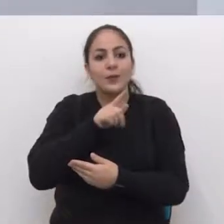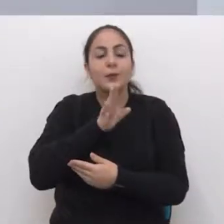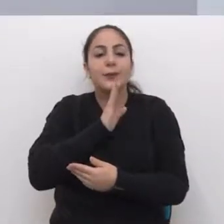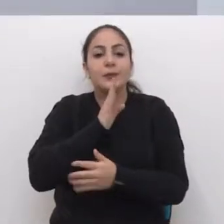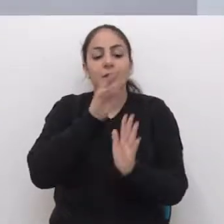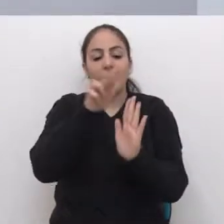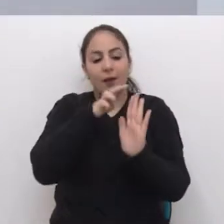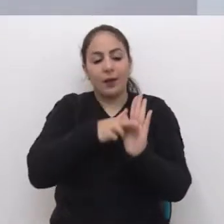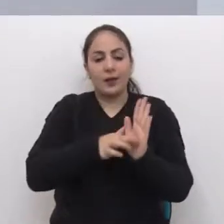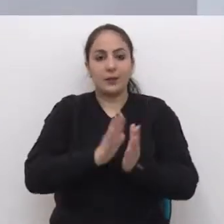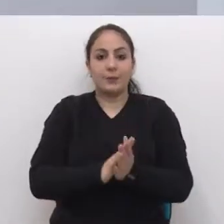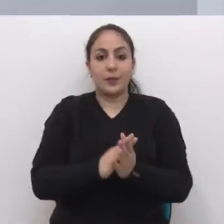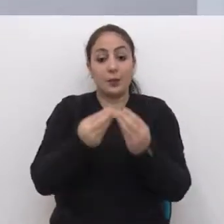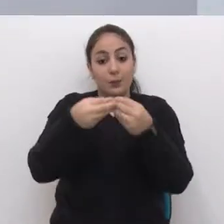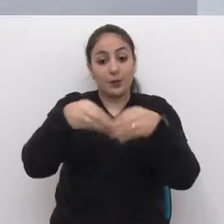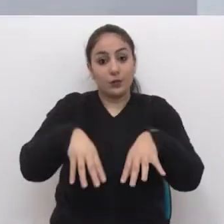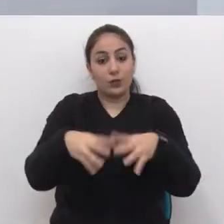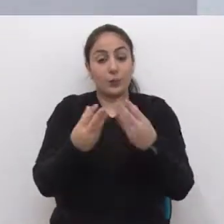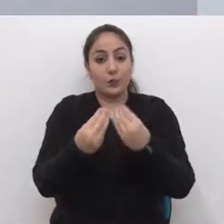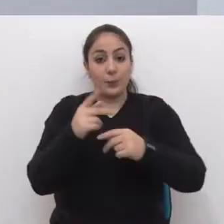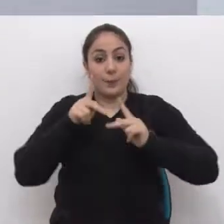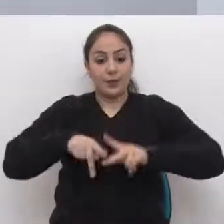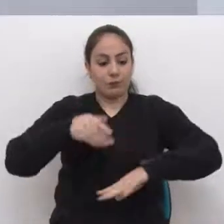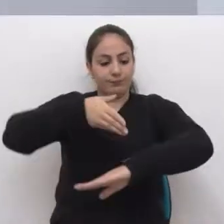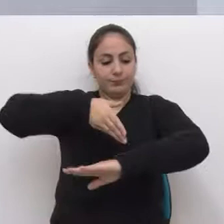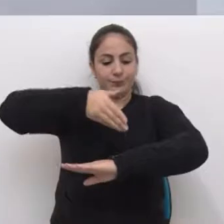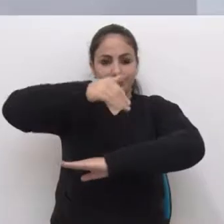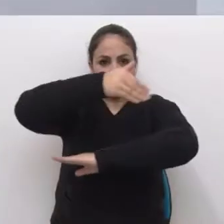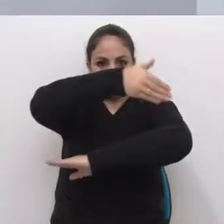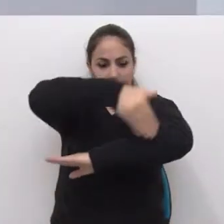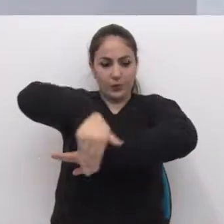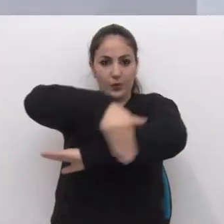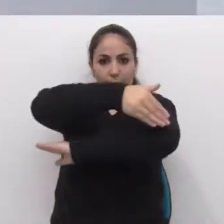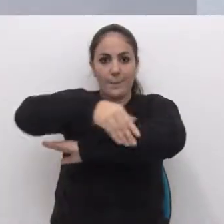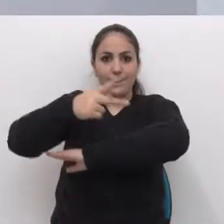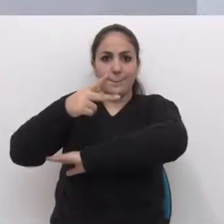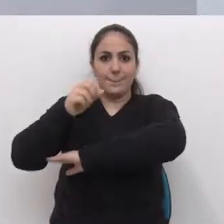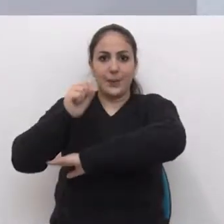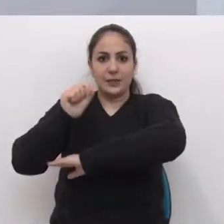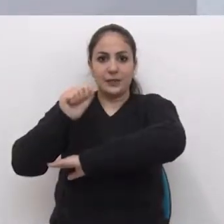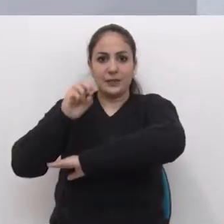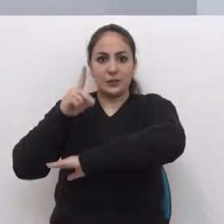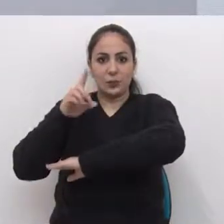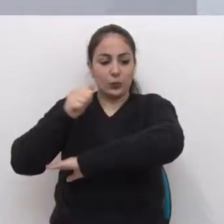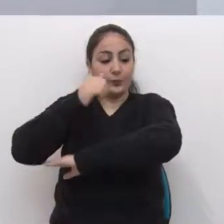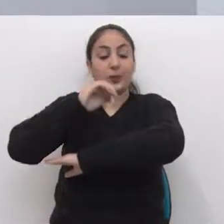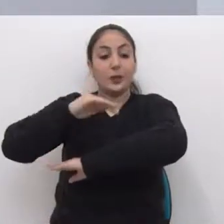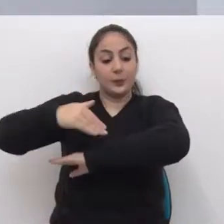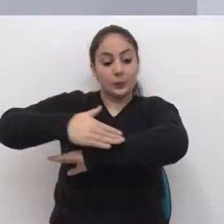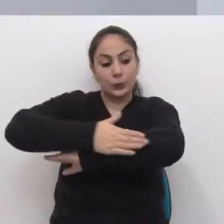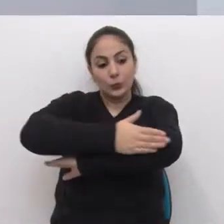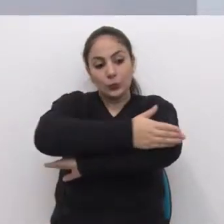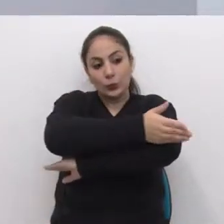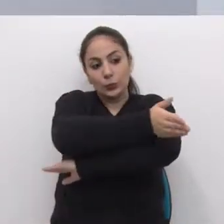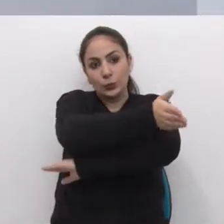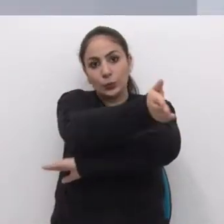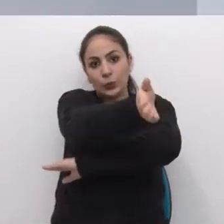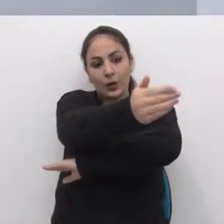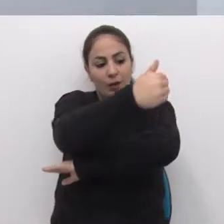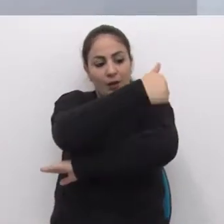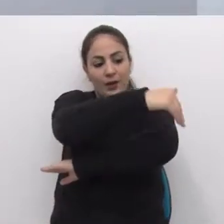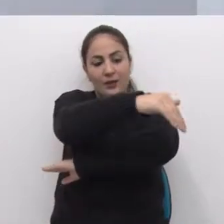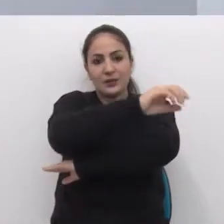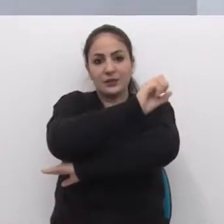muito o trânsito, uma vez que as pessoas vêm da rua Paissandu, né? E quando vão dobrar na rua Saldanha Marinho em direção ao Uruguai, ou seja, para